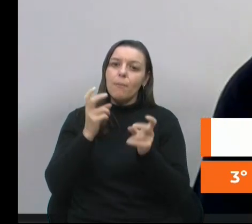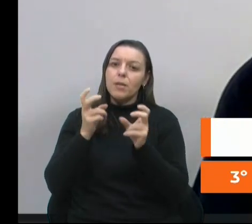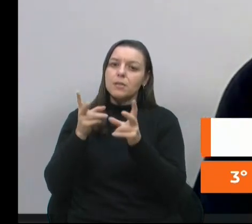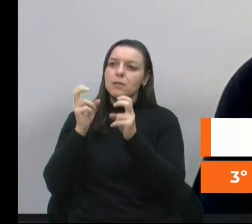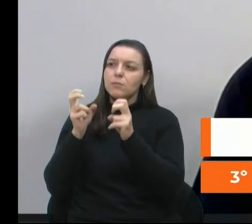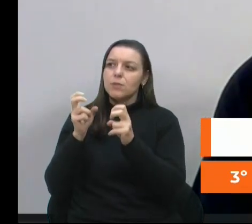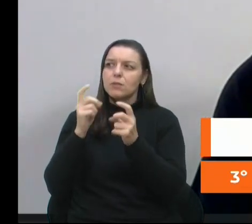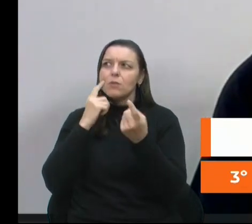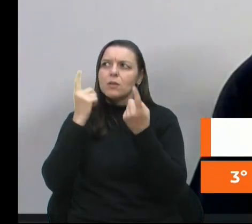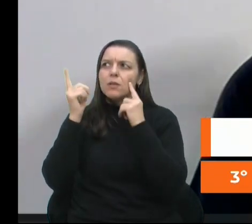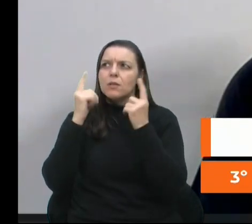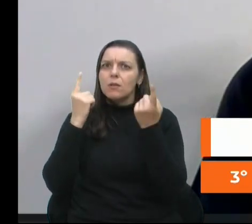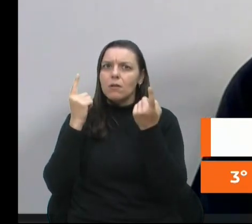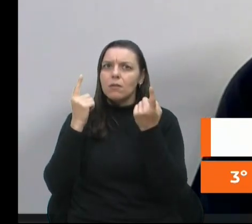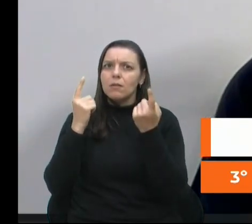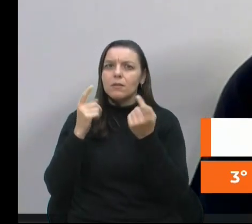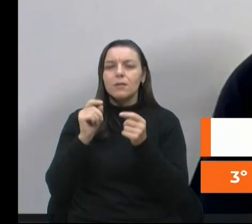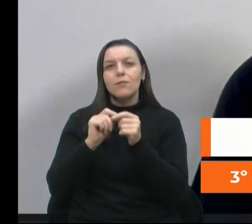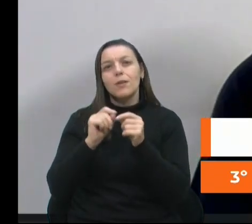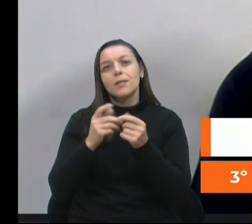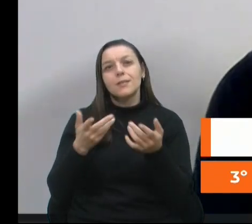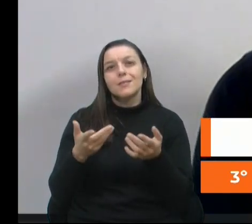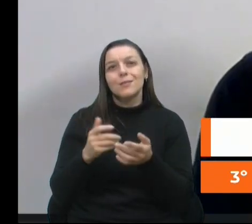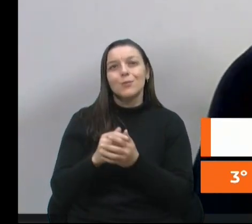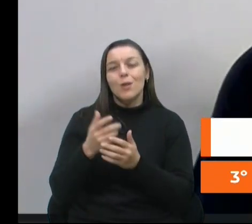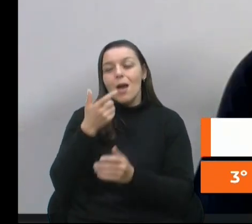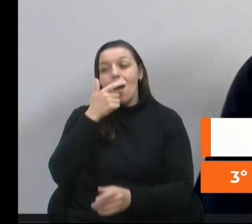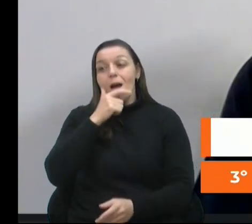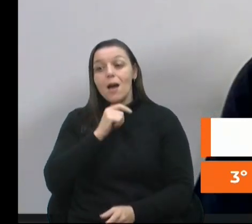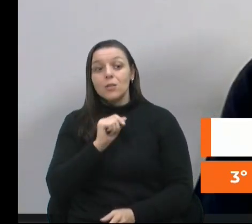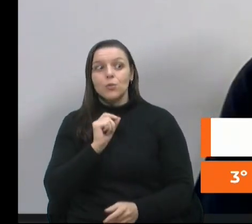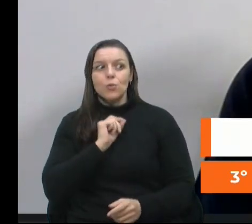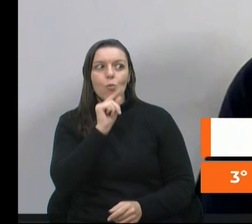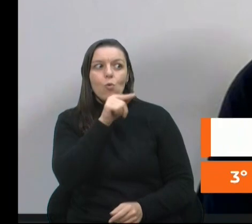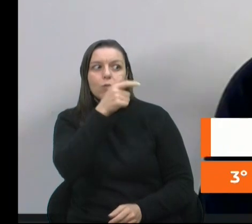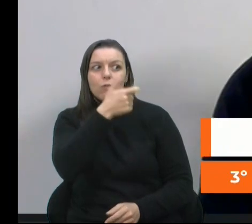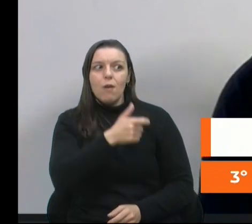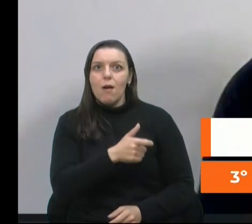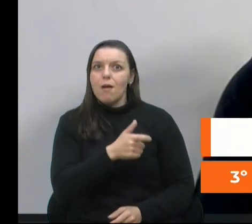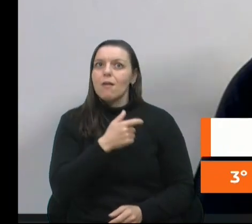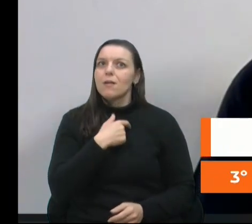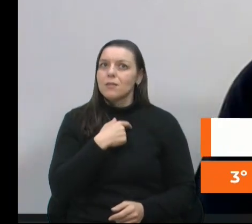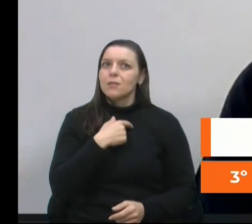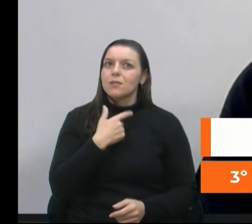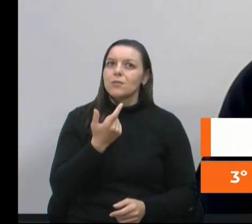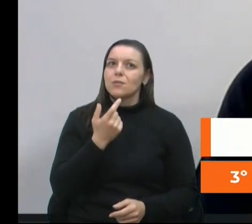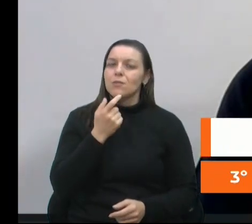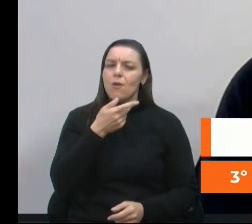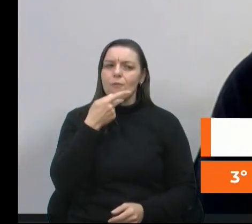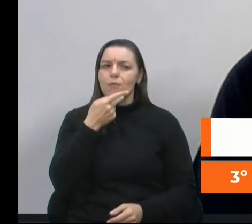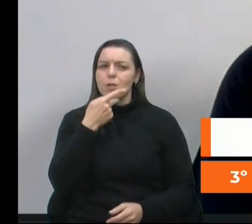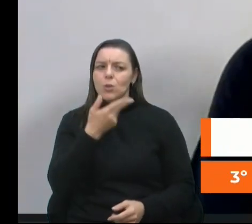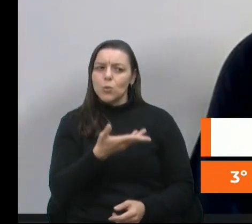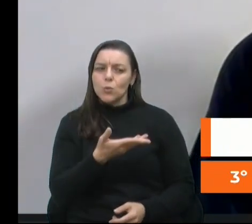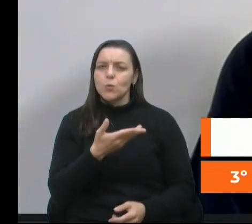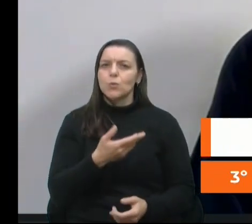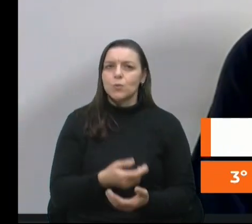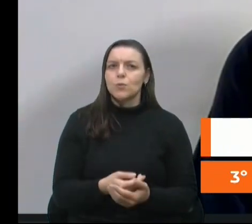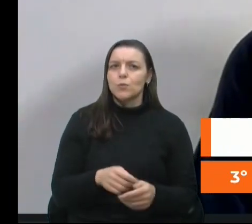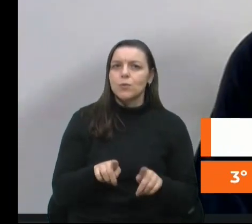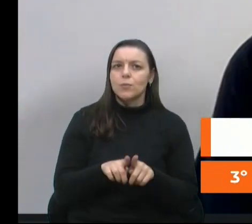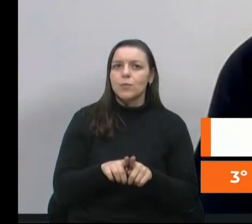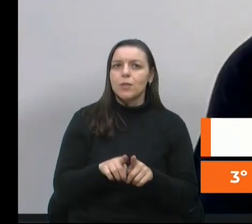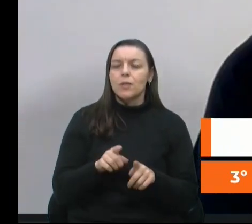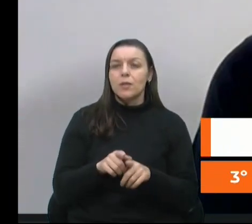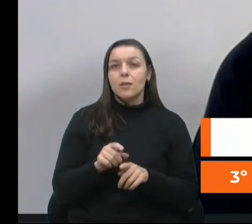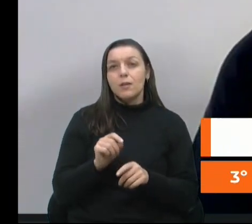e deduções que a gente faz do que a gente acha que o outro acha, do que a gente acha que o outro falou,